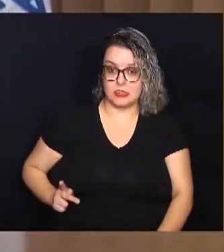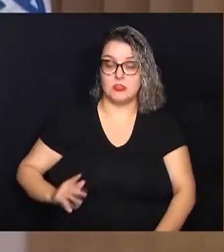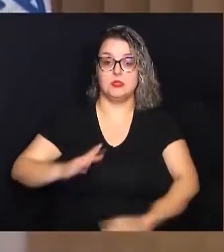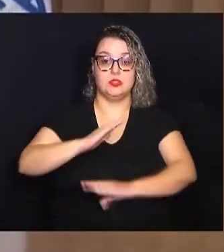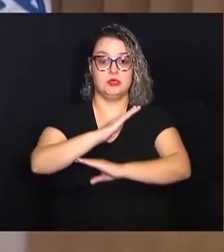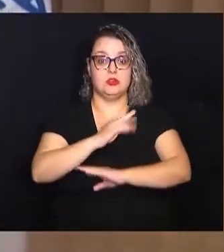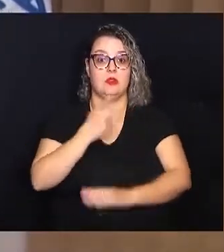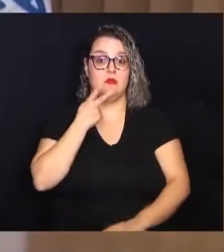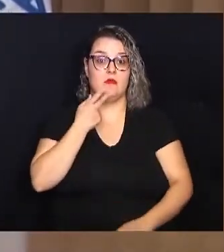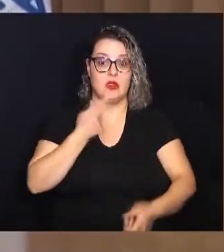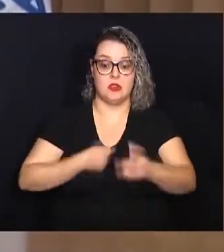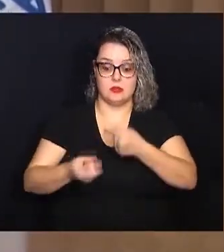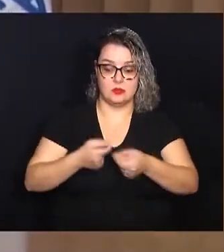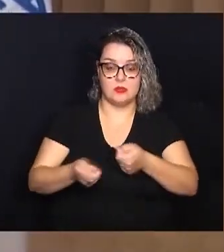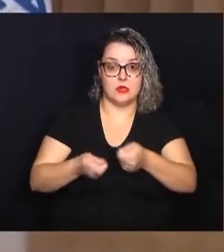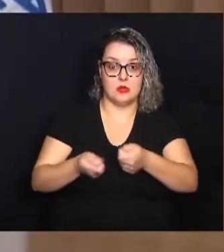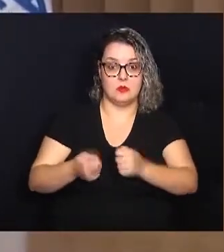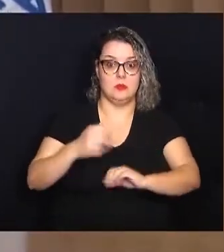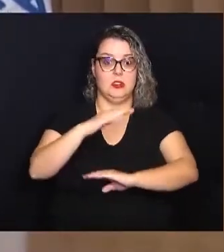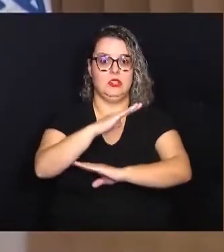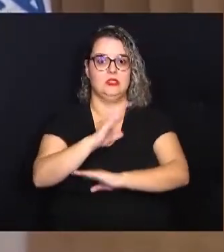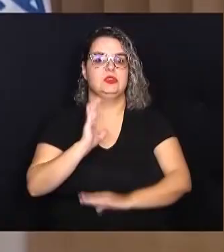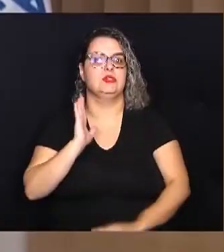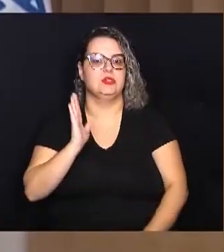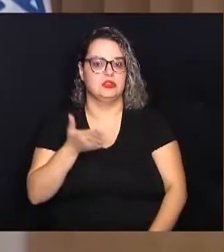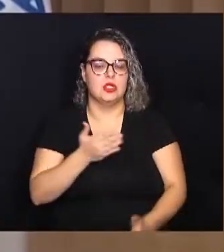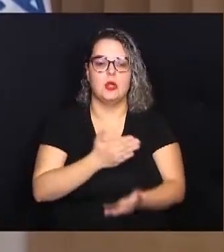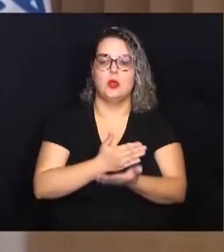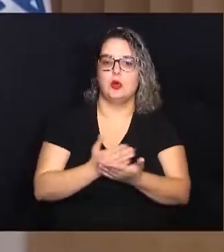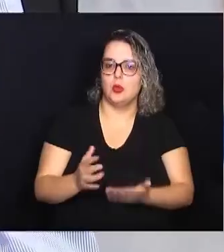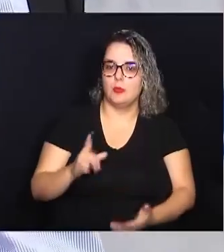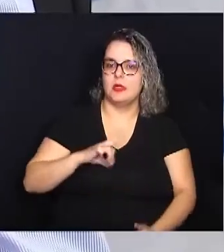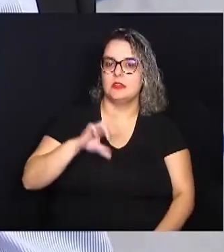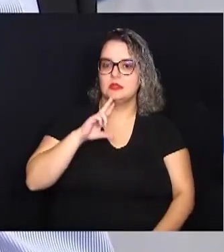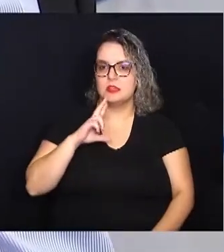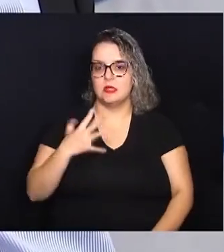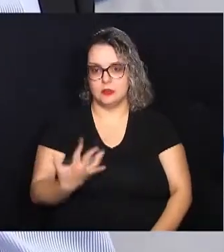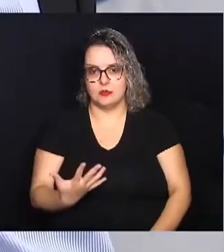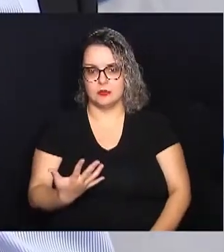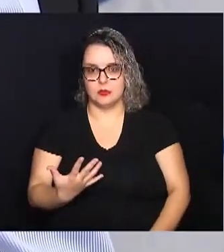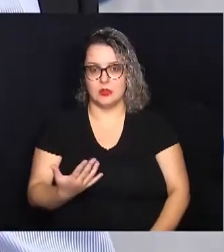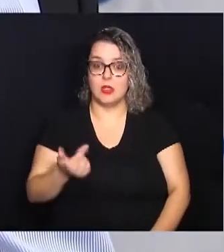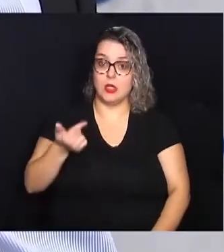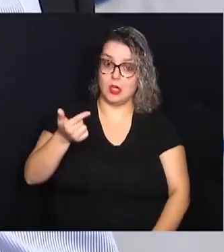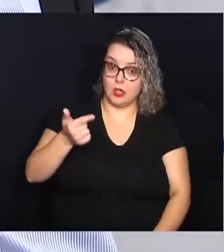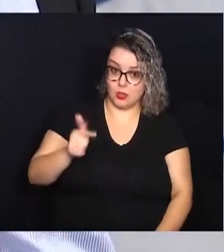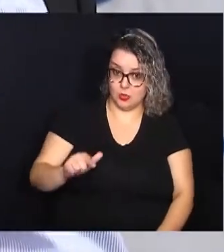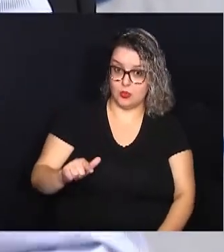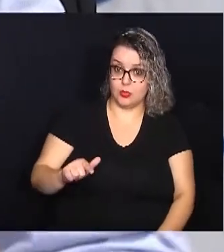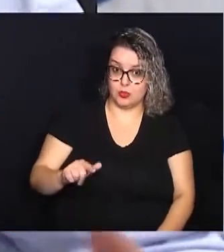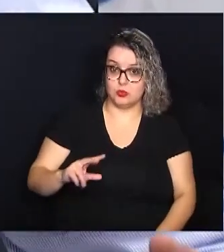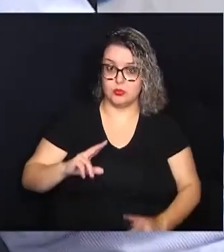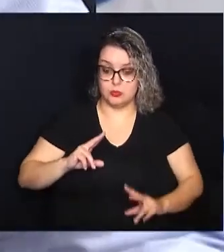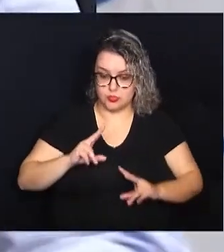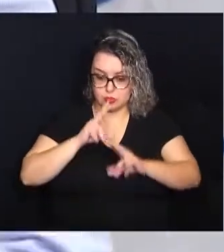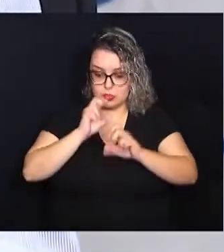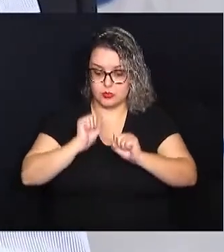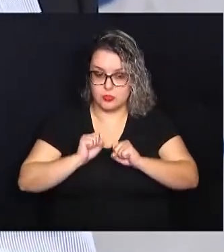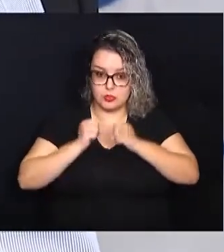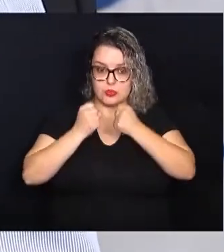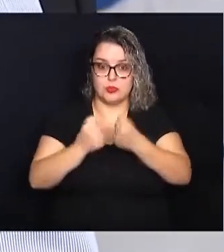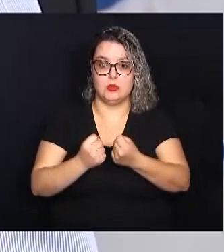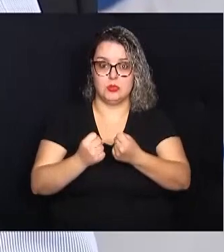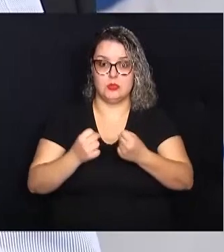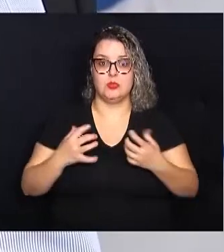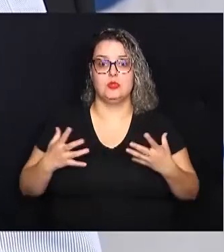que as economias feitas pela Câmara já começam a surtir efeitos. É a continuidade do esforço coletivo,